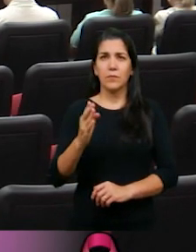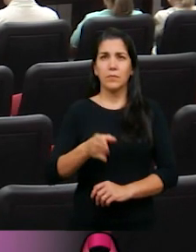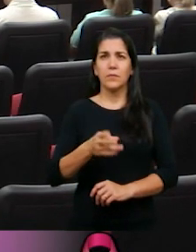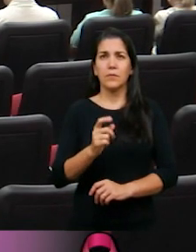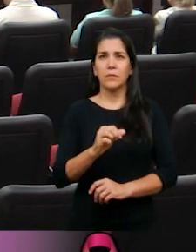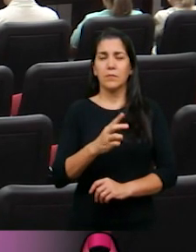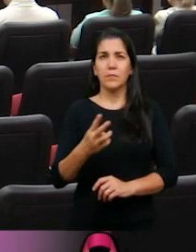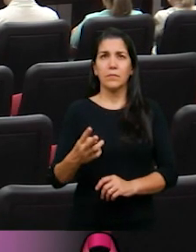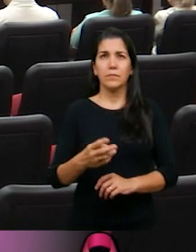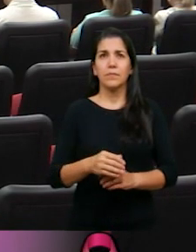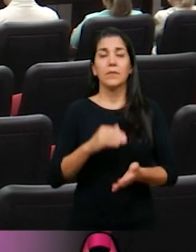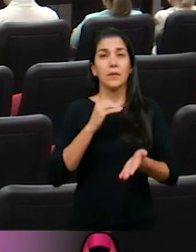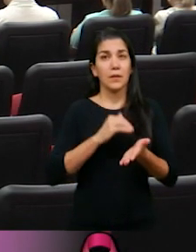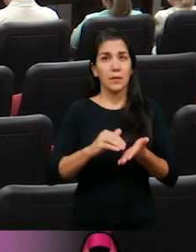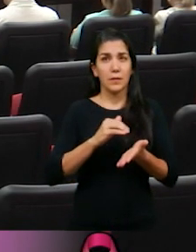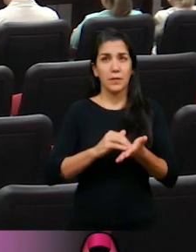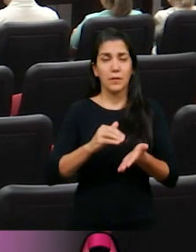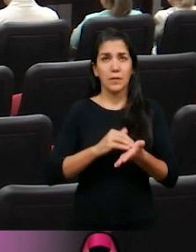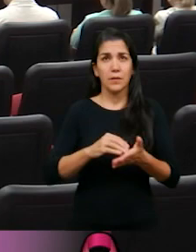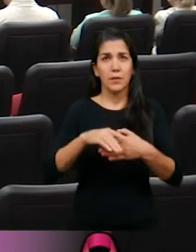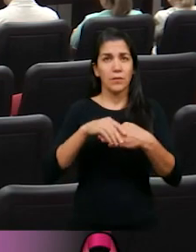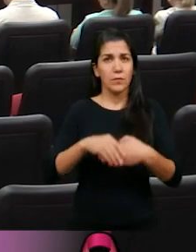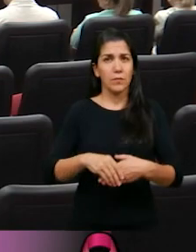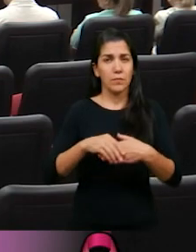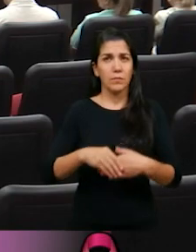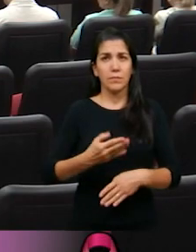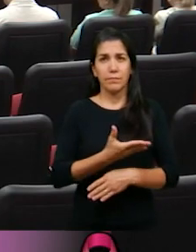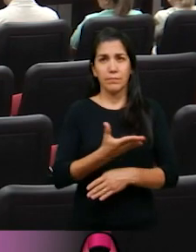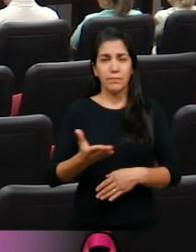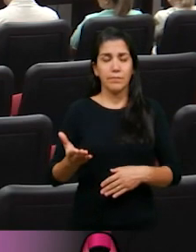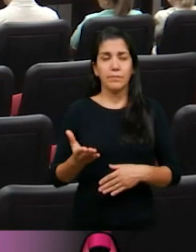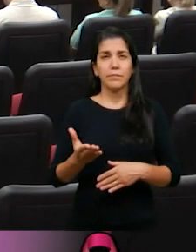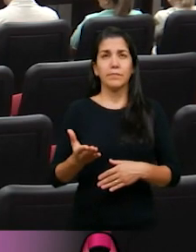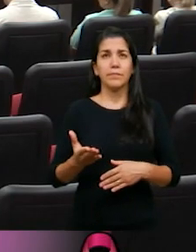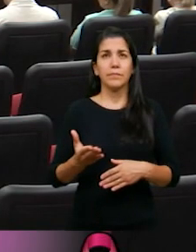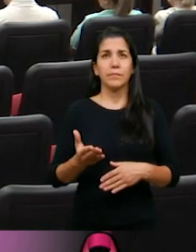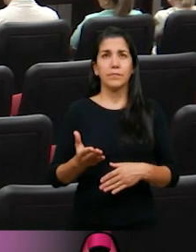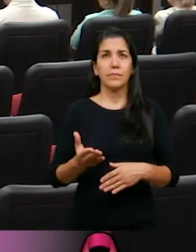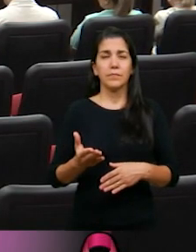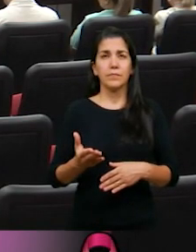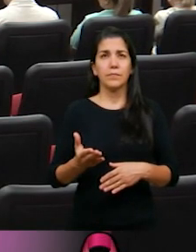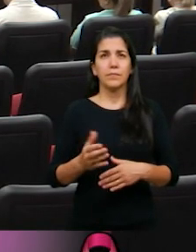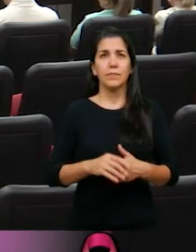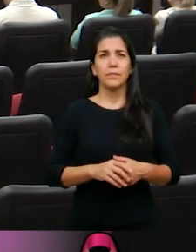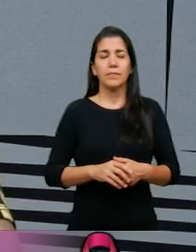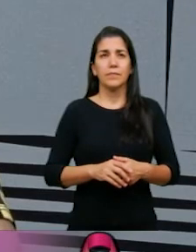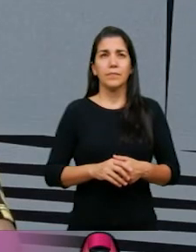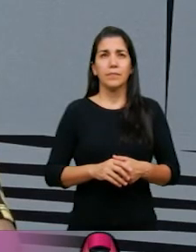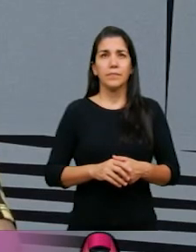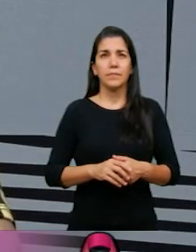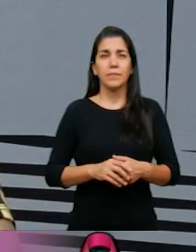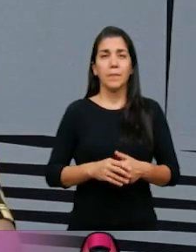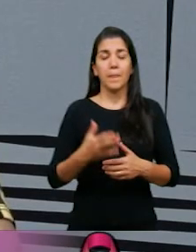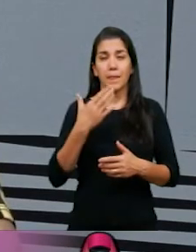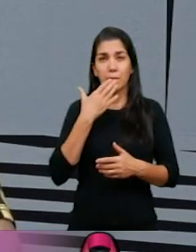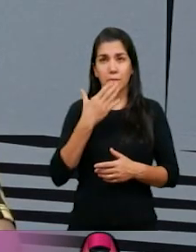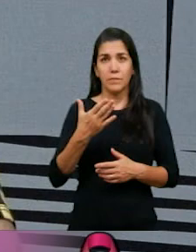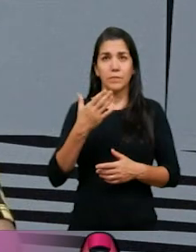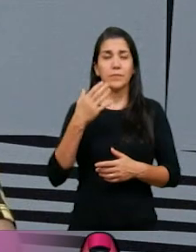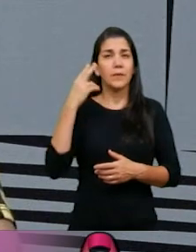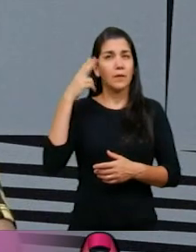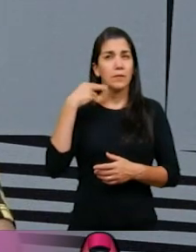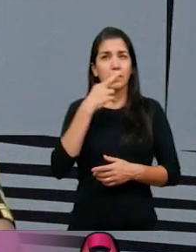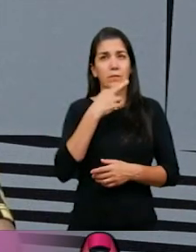051/2023. Senhor secretário, cumprimento-o muito respeitosamente, atendendo solicitação da vereadora Regininha, do município